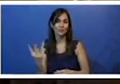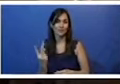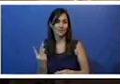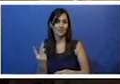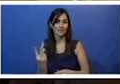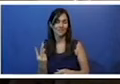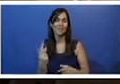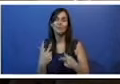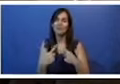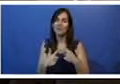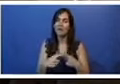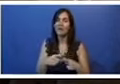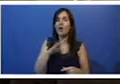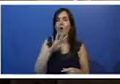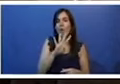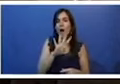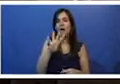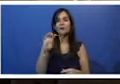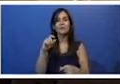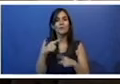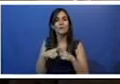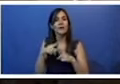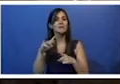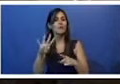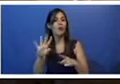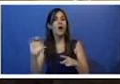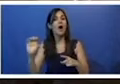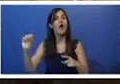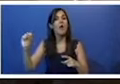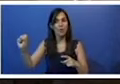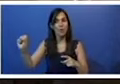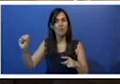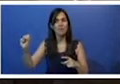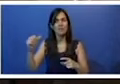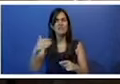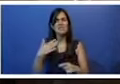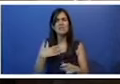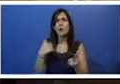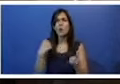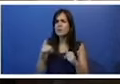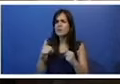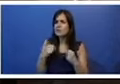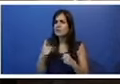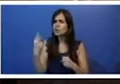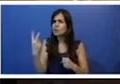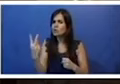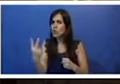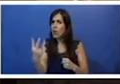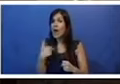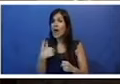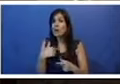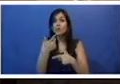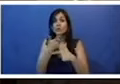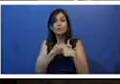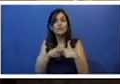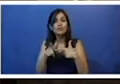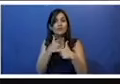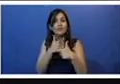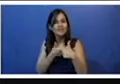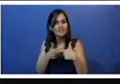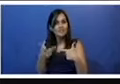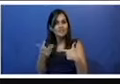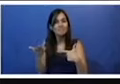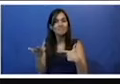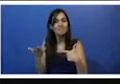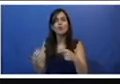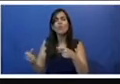4 + 4 8 se eu precisei de duas quer dizer que Eu dividi esse